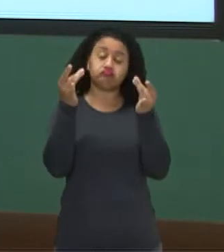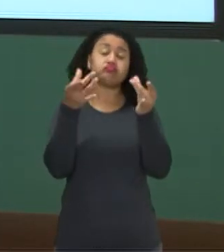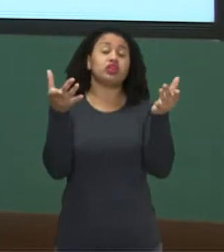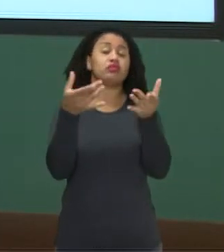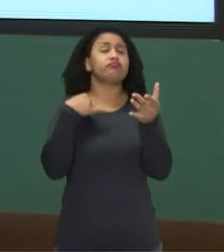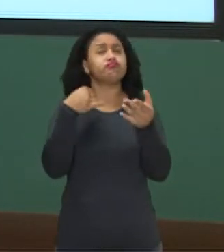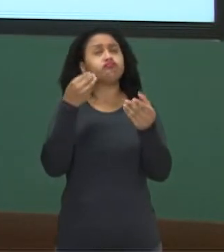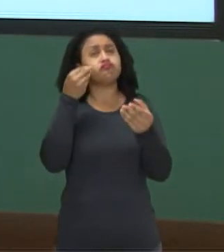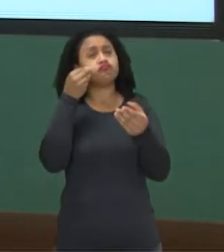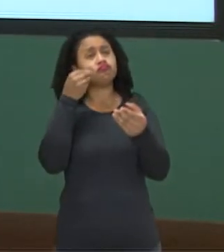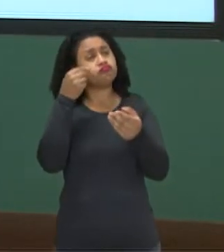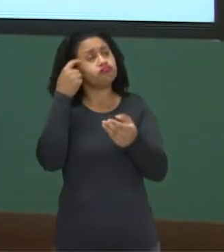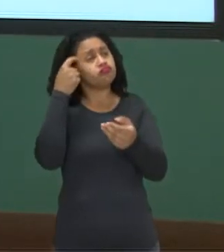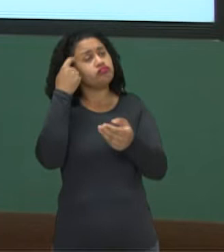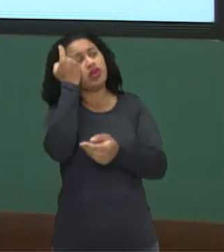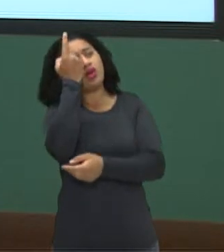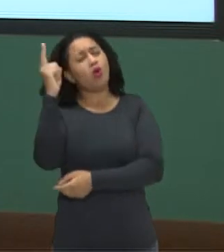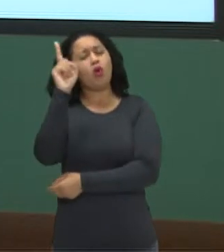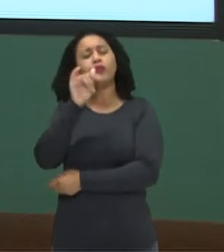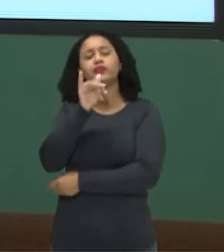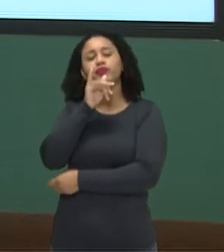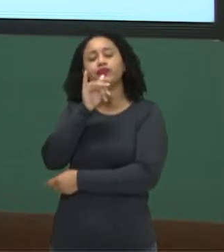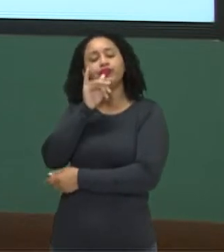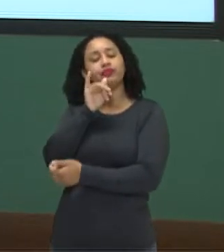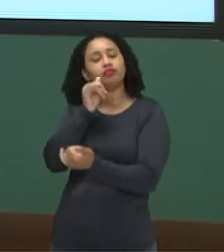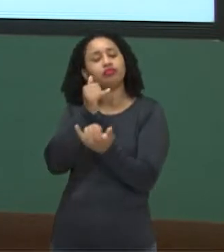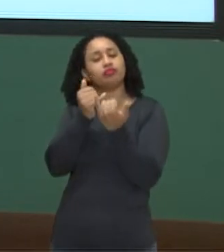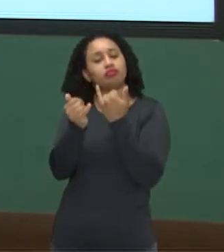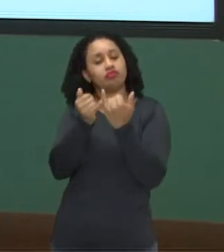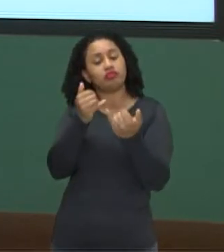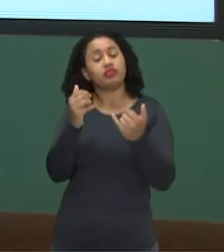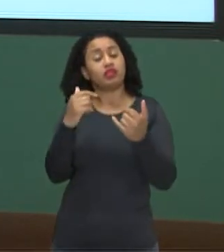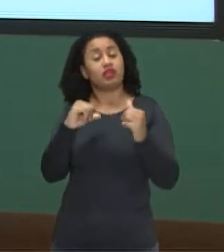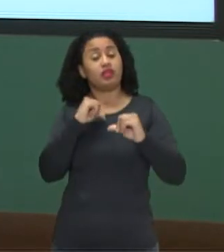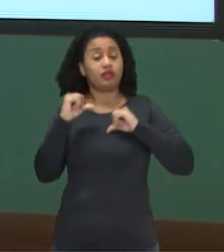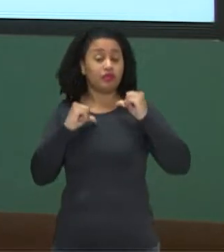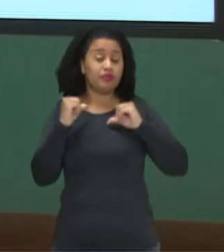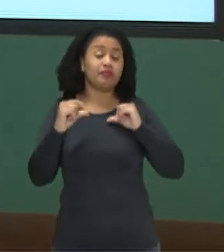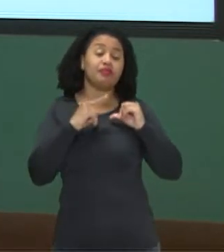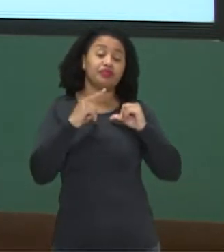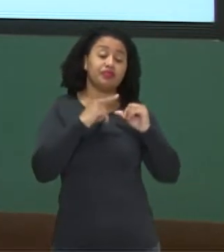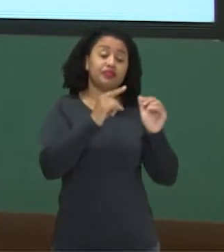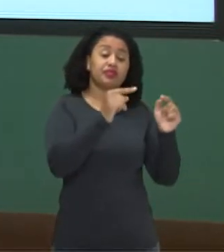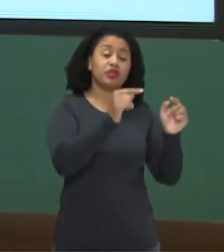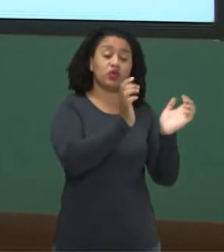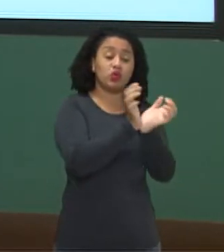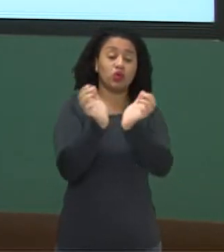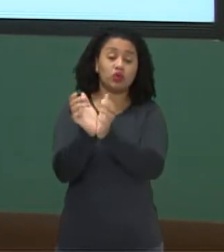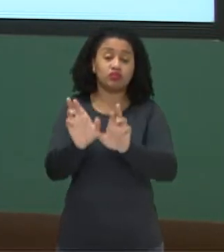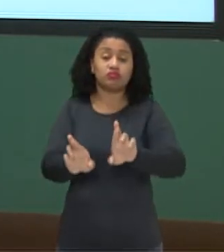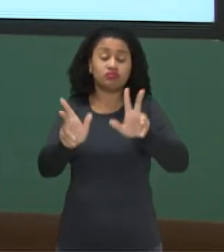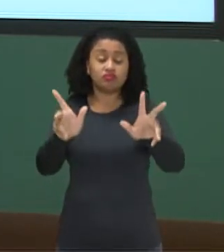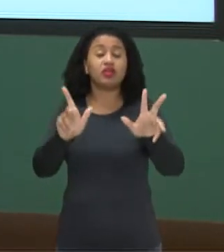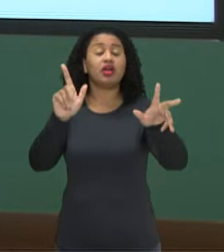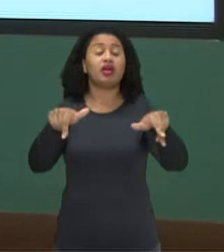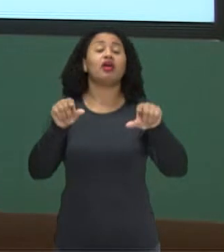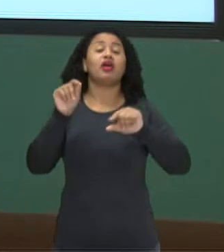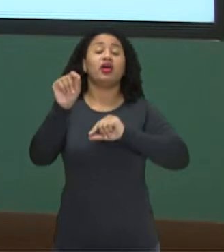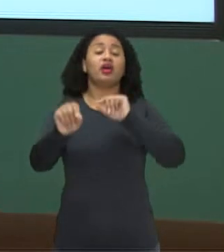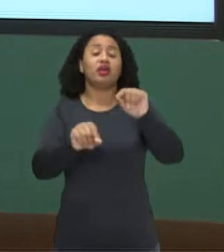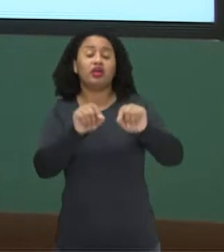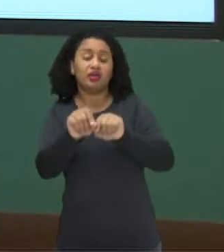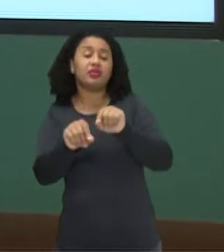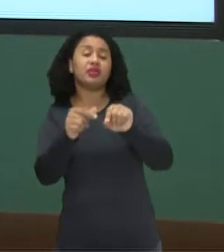aí pensar num outro exemplo de semelhanças anatômicas entre espécies diferentes que sejam